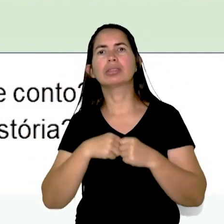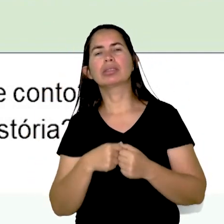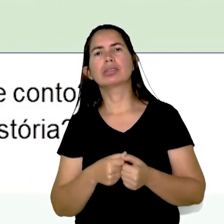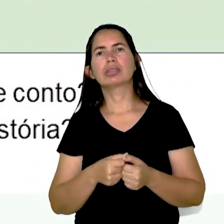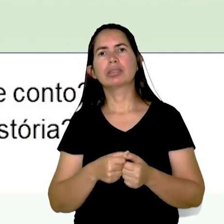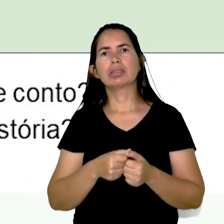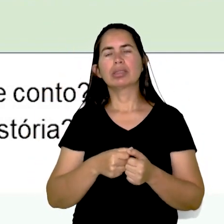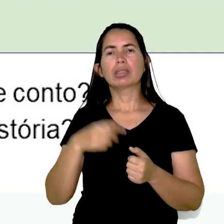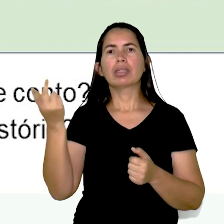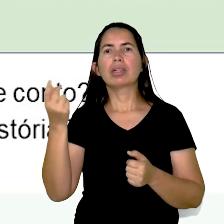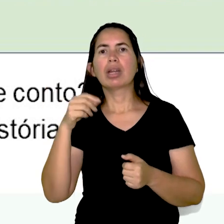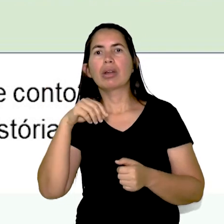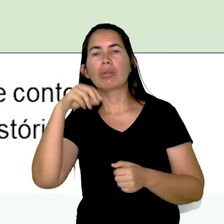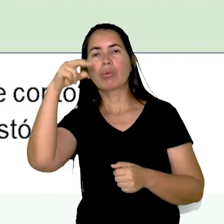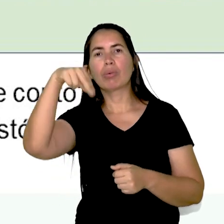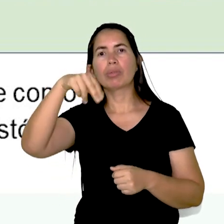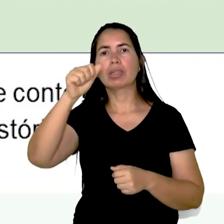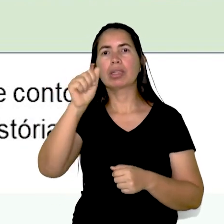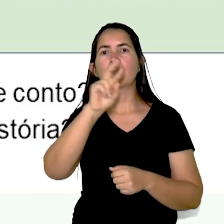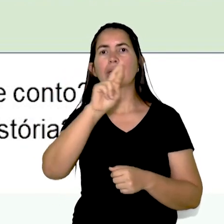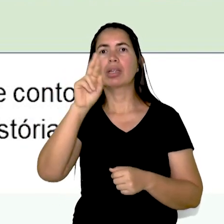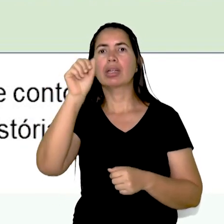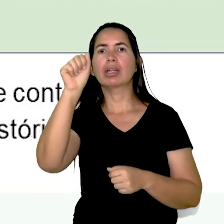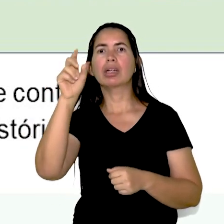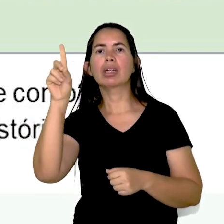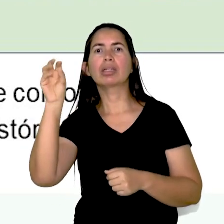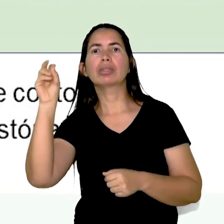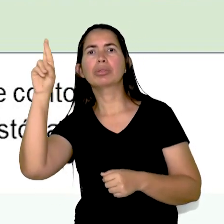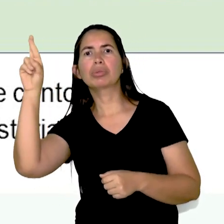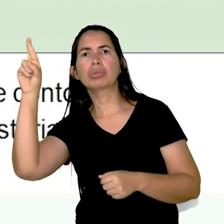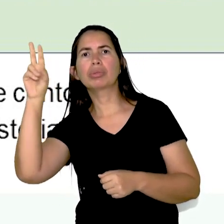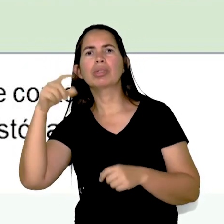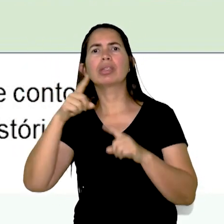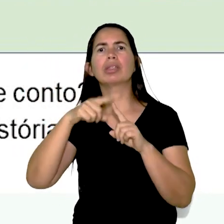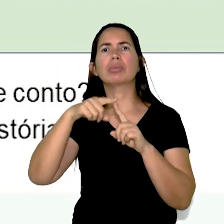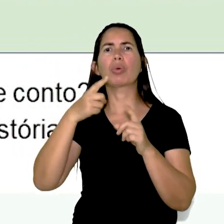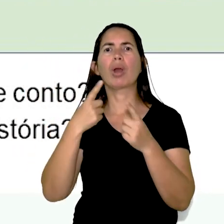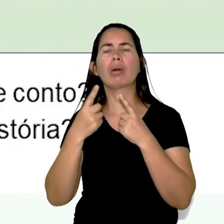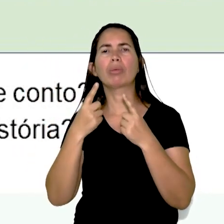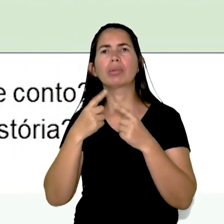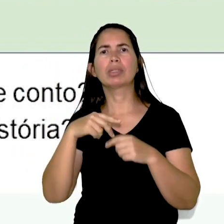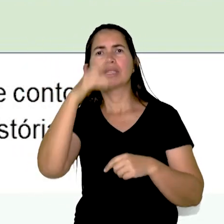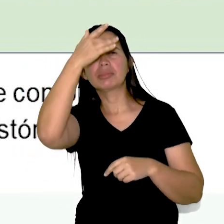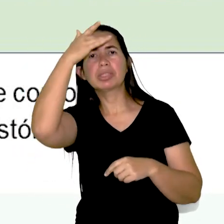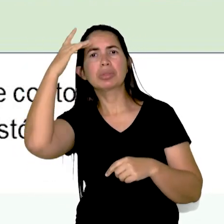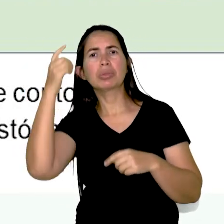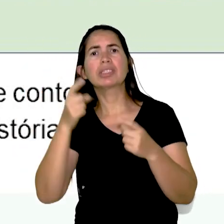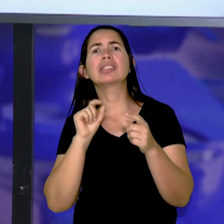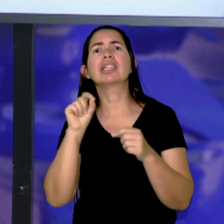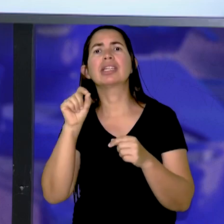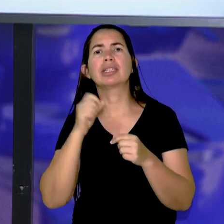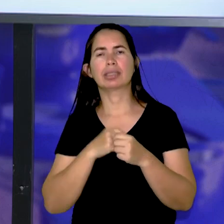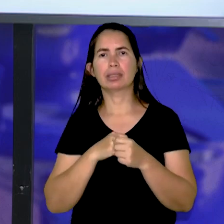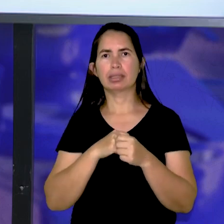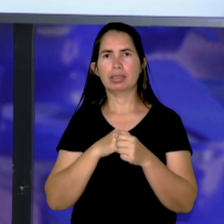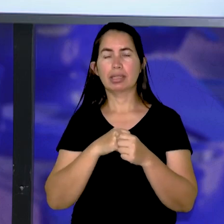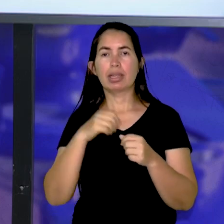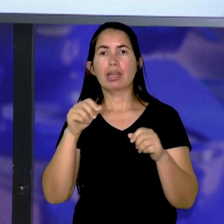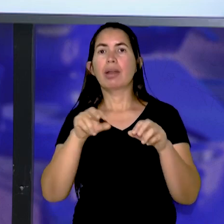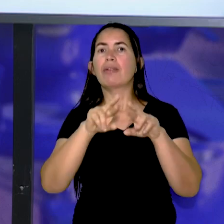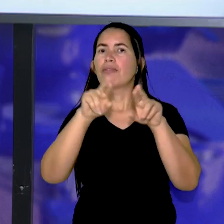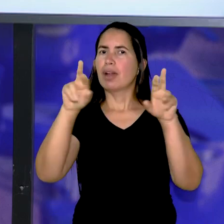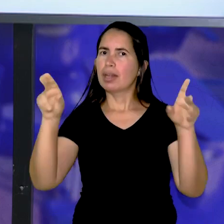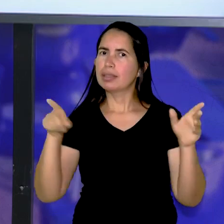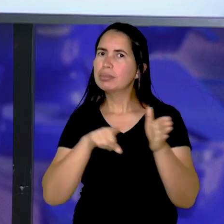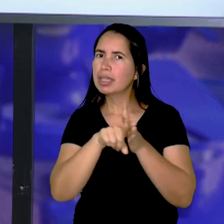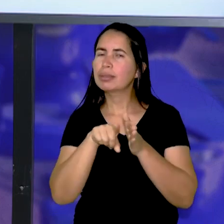narrador? Que tipo de narrador conta essa história? E quem são os personagens? Foi um misto de perguntas que eu fiz a vocês na aula